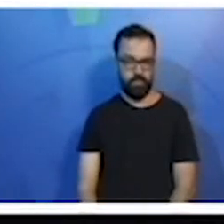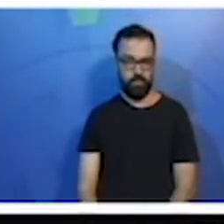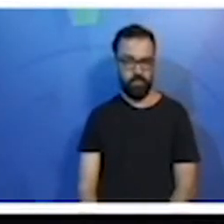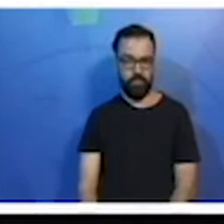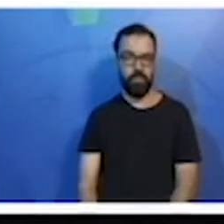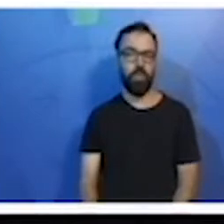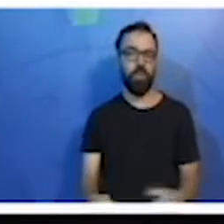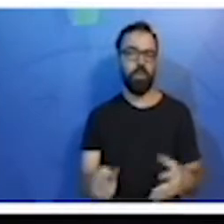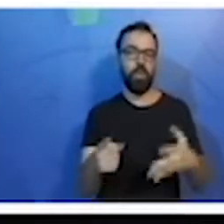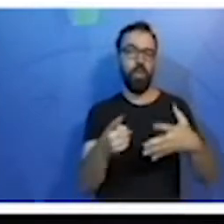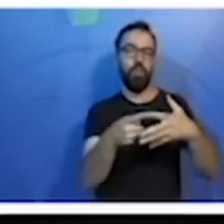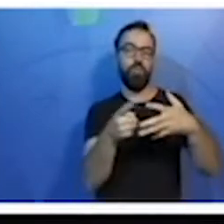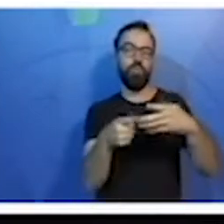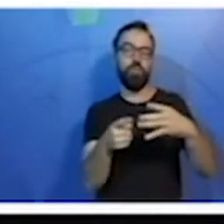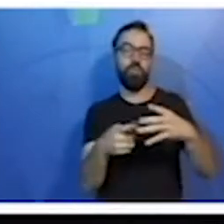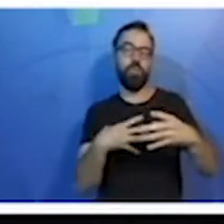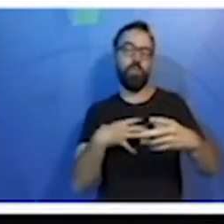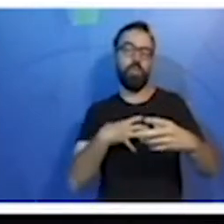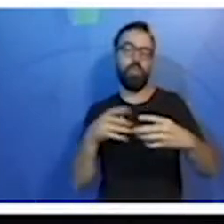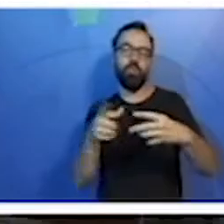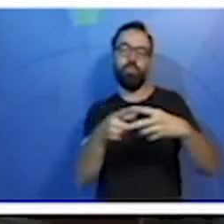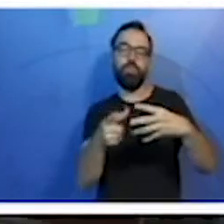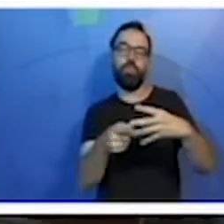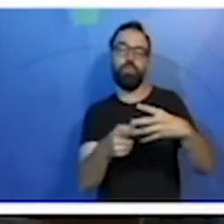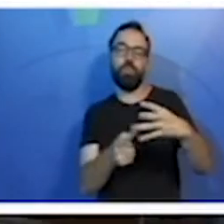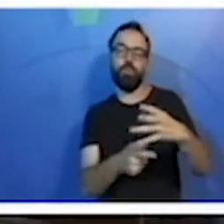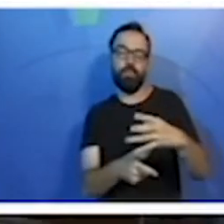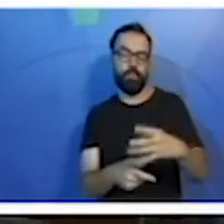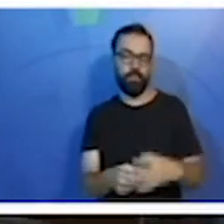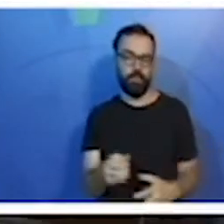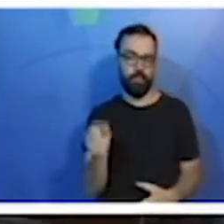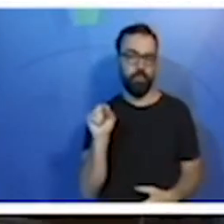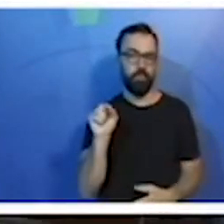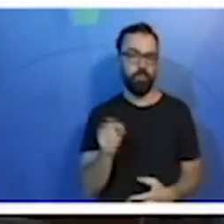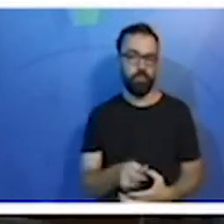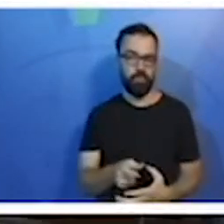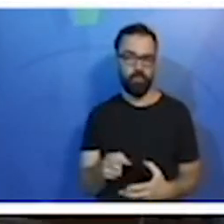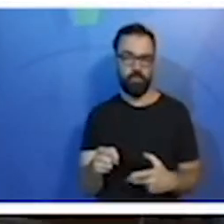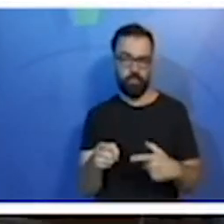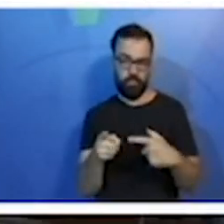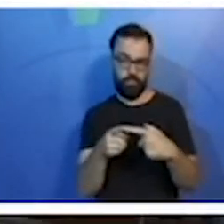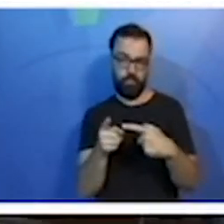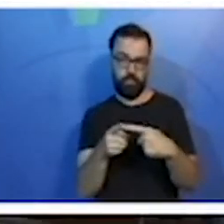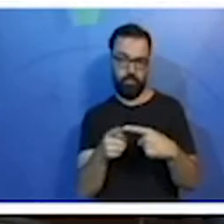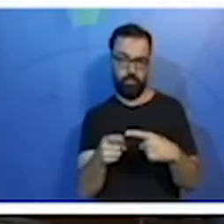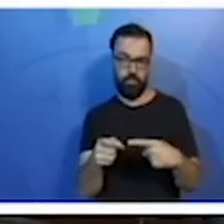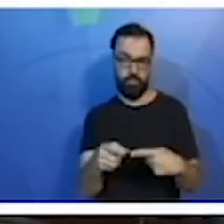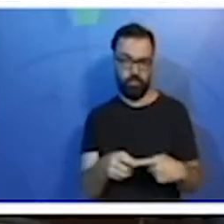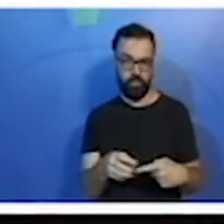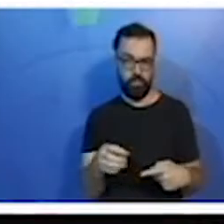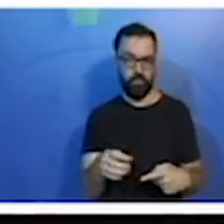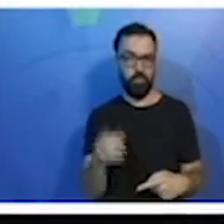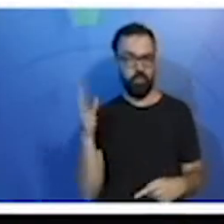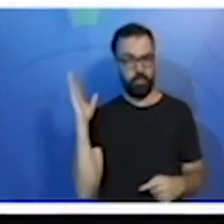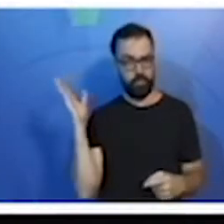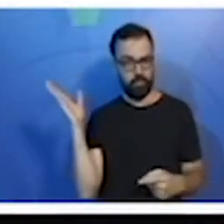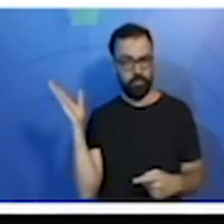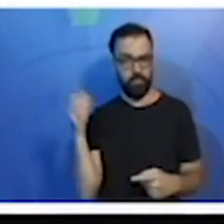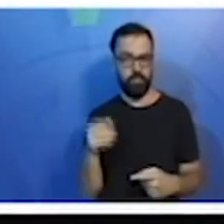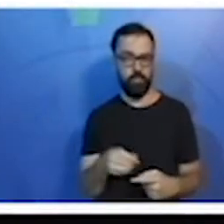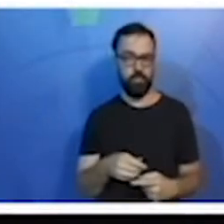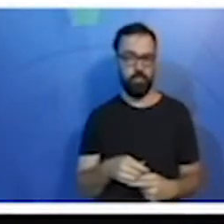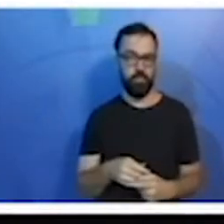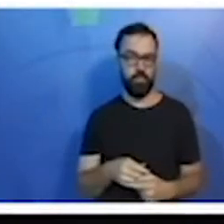é e quais os tipos de prova que existem dentro do ciclismo de montanha né uma coisa 1º Cross Country é que é uma prova de mountain bike